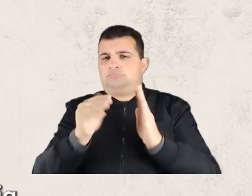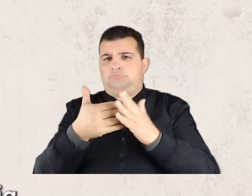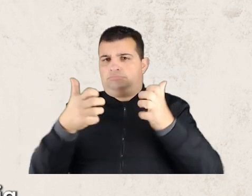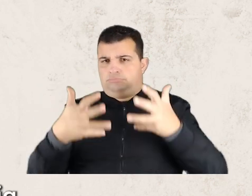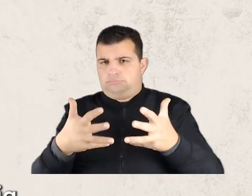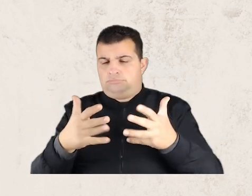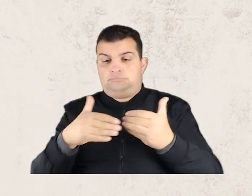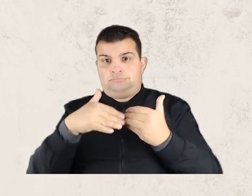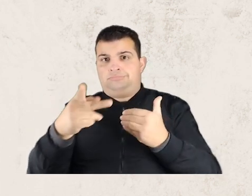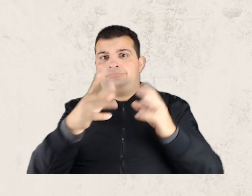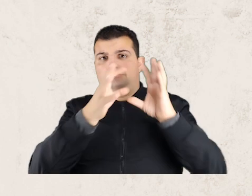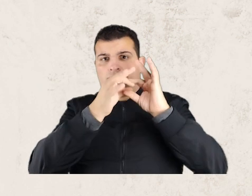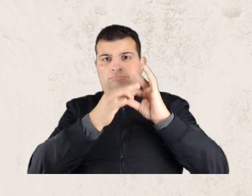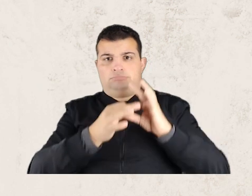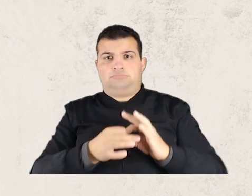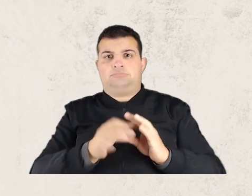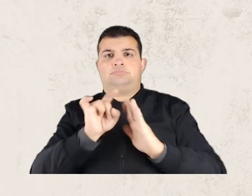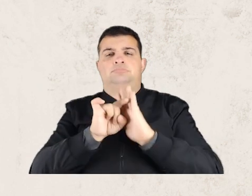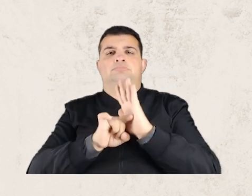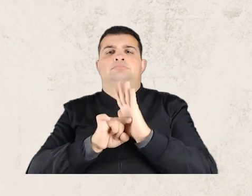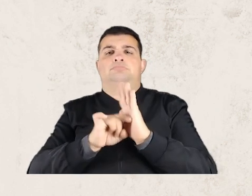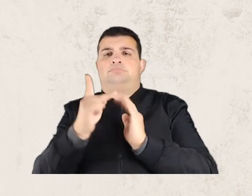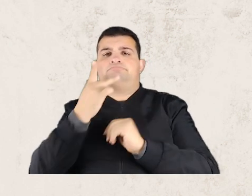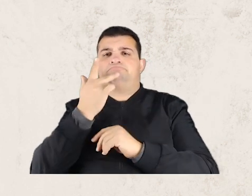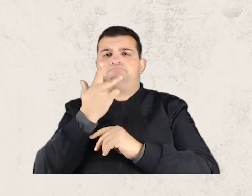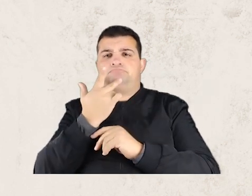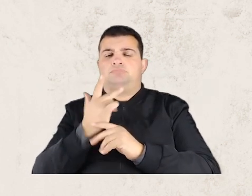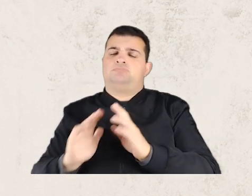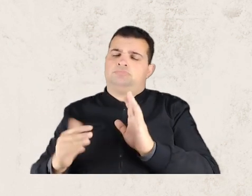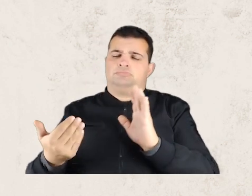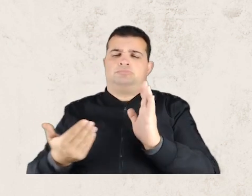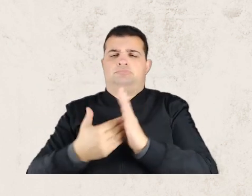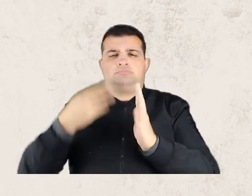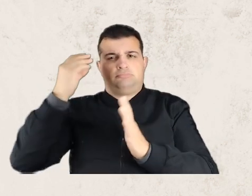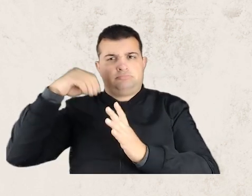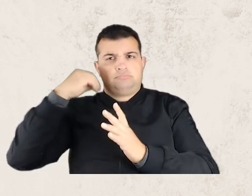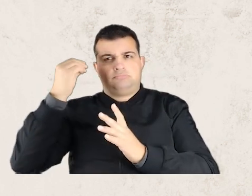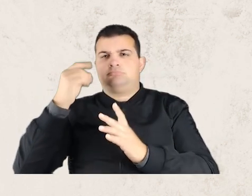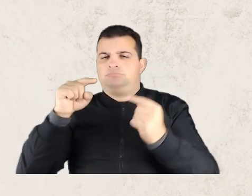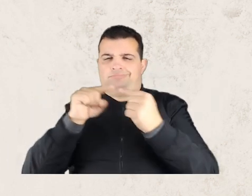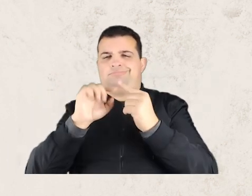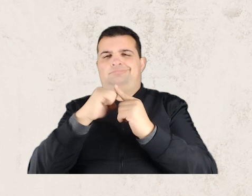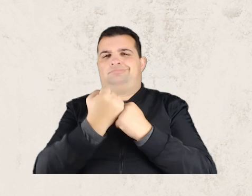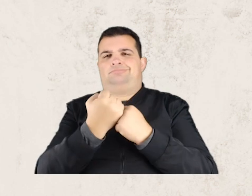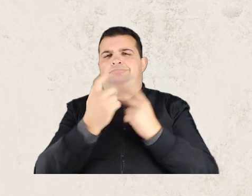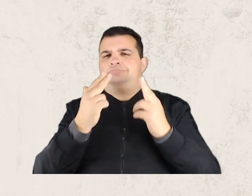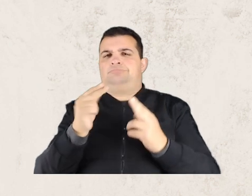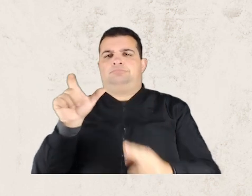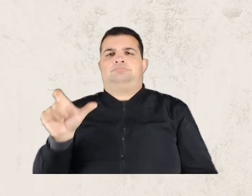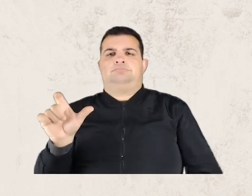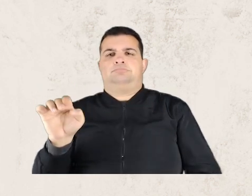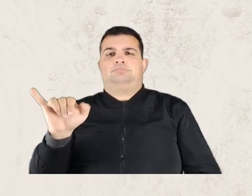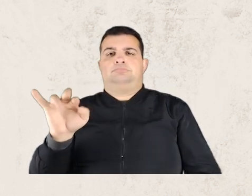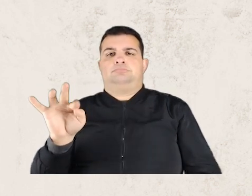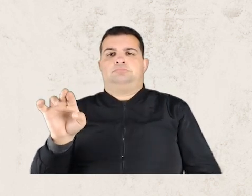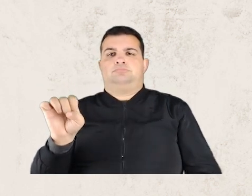qualquer psicologia. E é aqui que entra a afirmação de Silvia Lani que apareceu no início e que guia esse episódio inteiro.